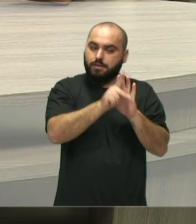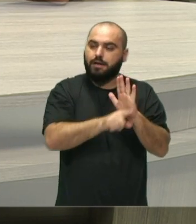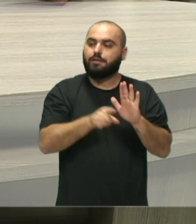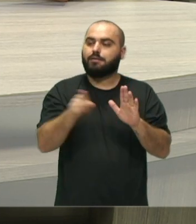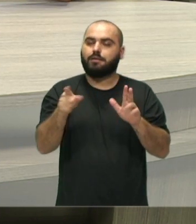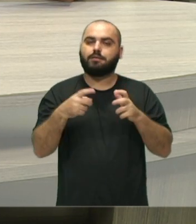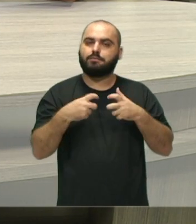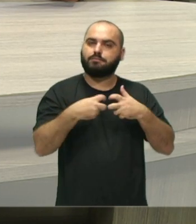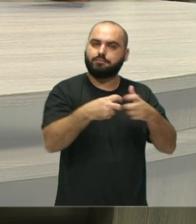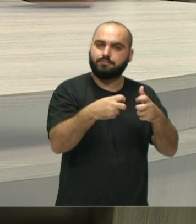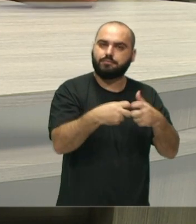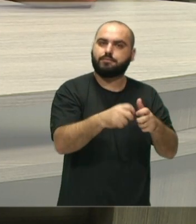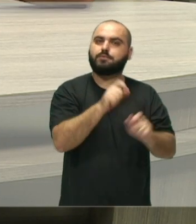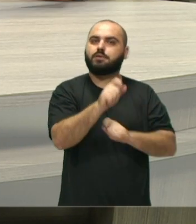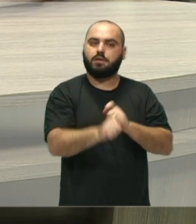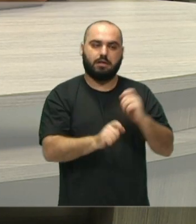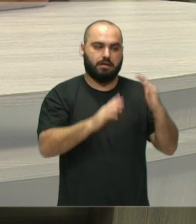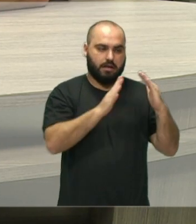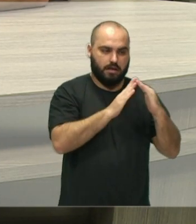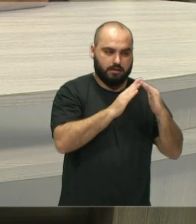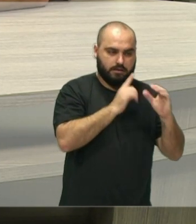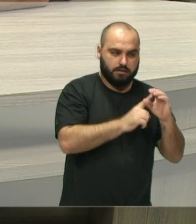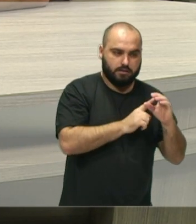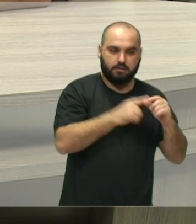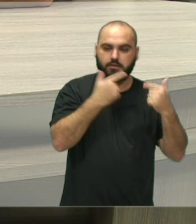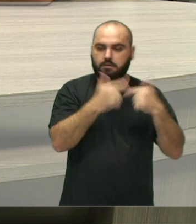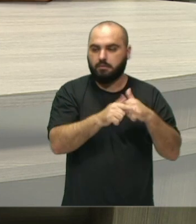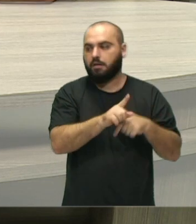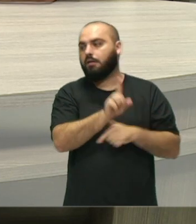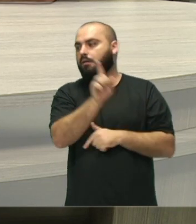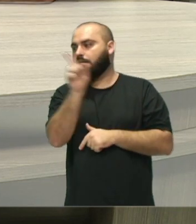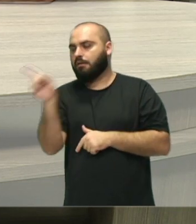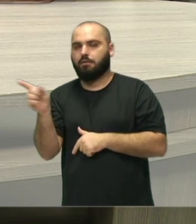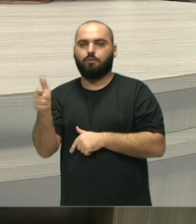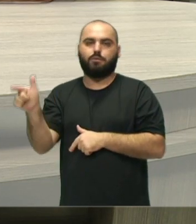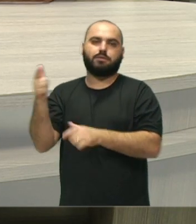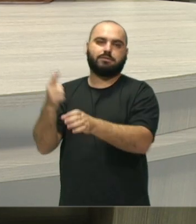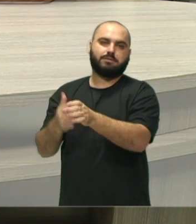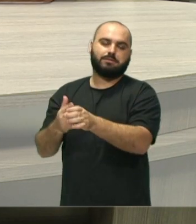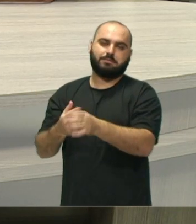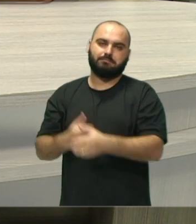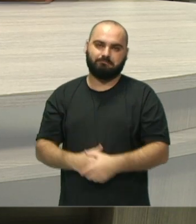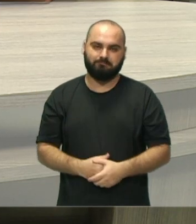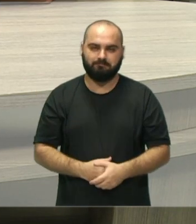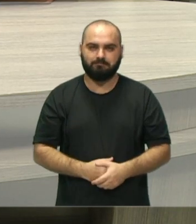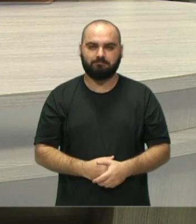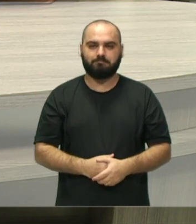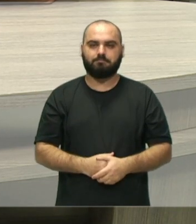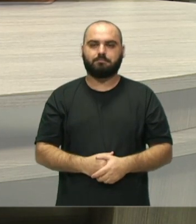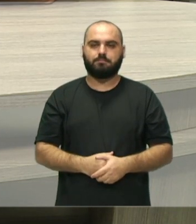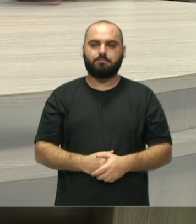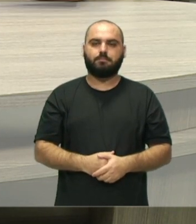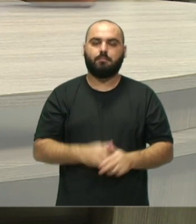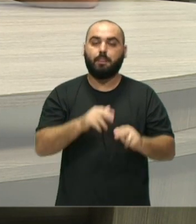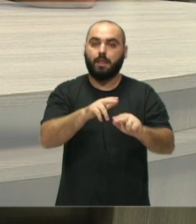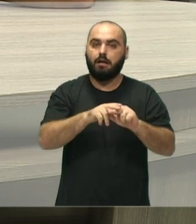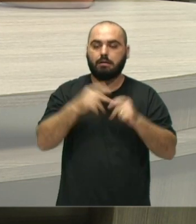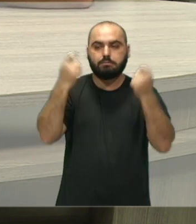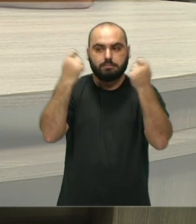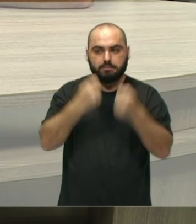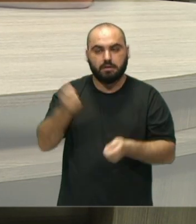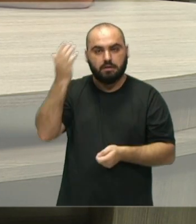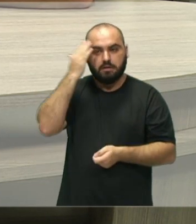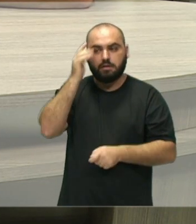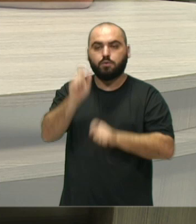é o fato da gente morar em uma cidade e trabalhar em outra, né? Então, nós precisávamos entender que nesses